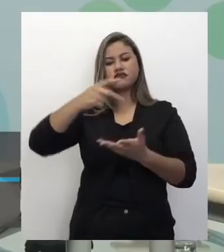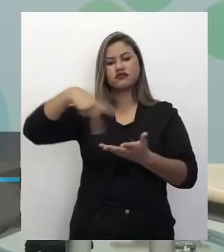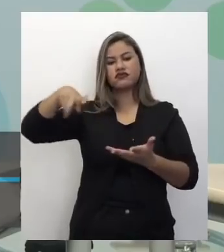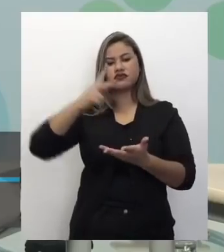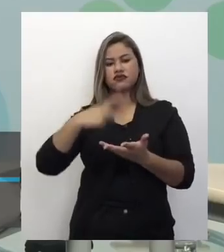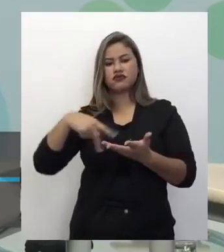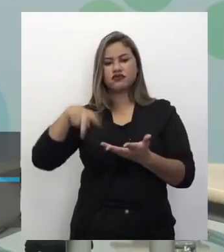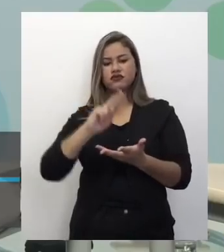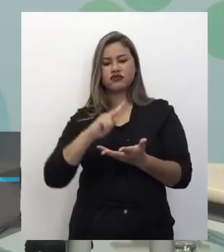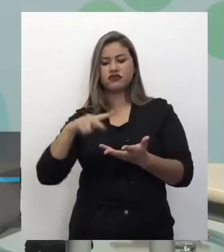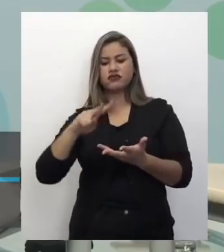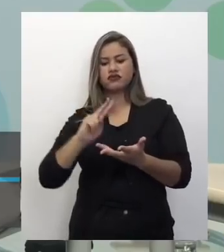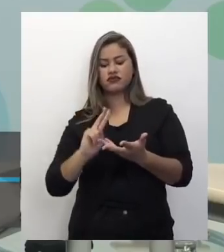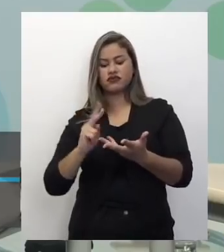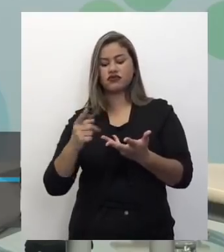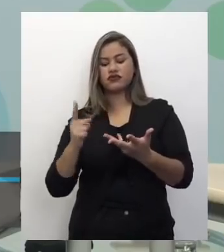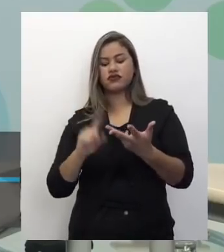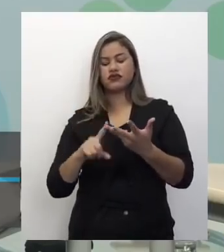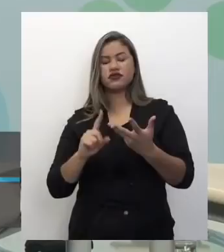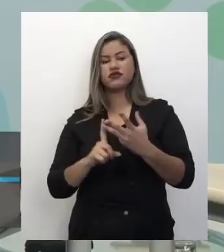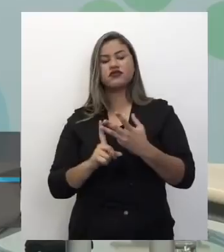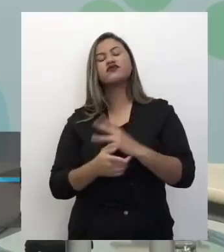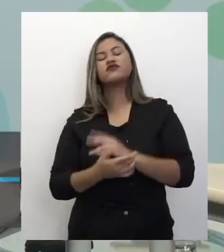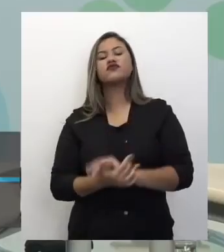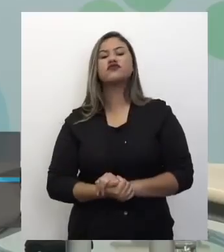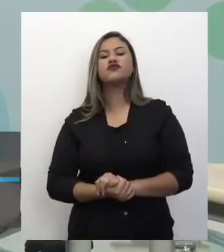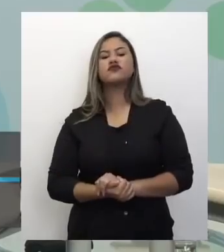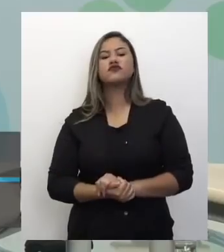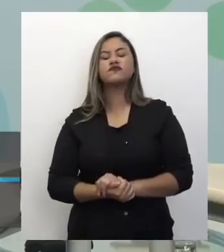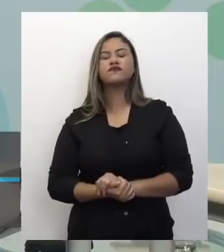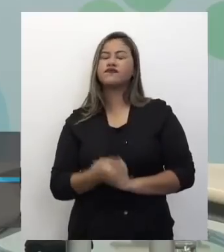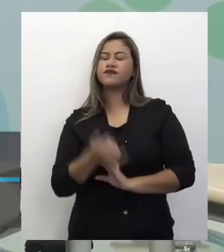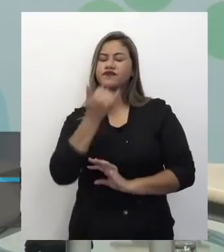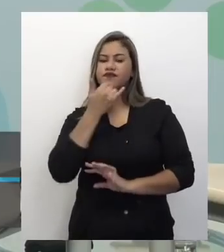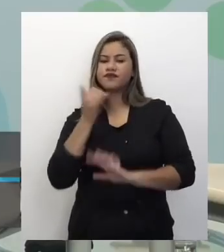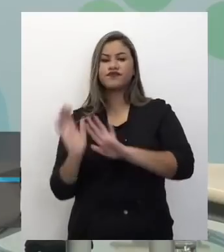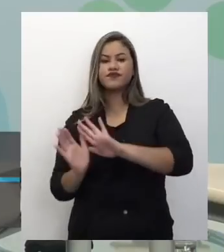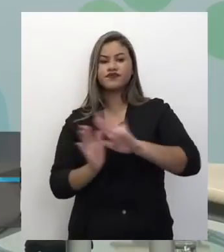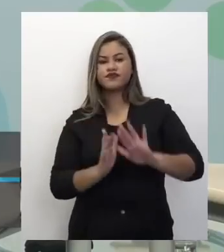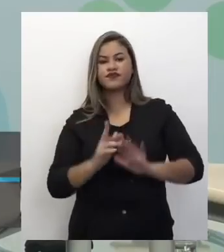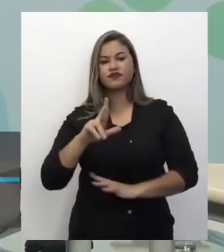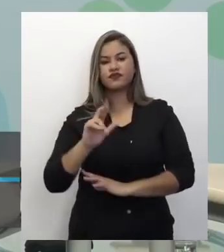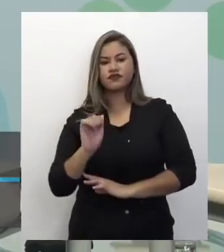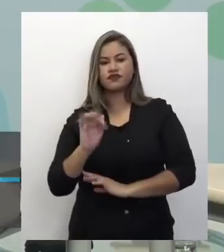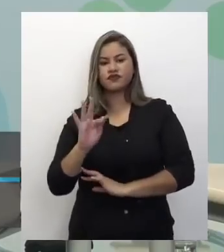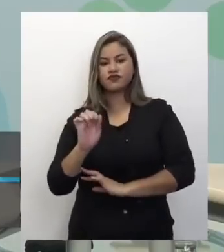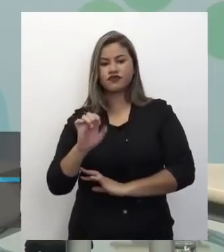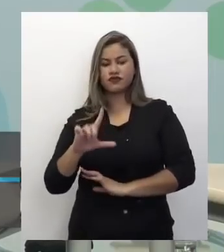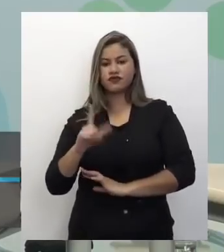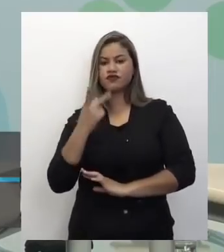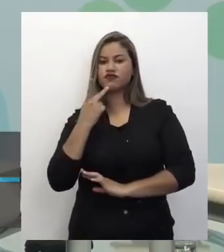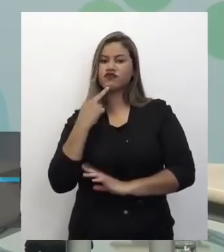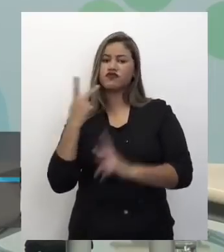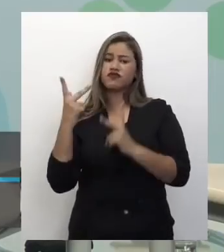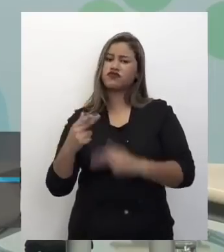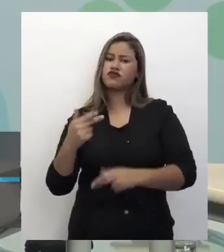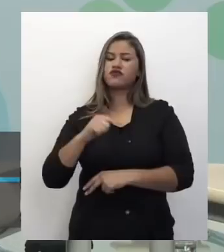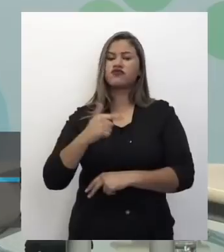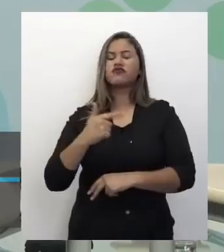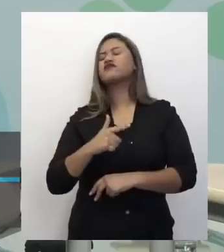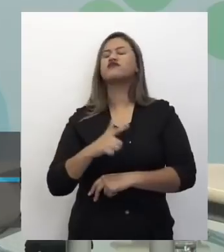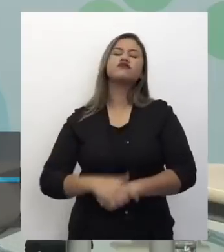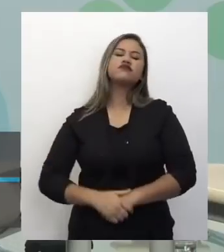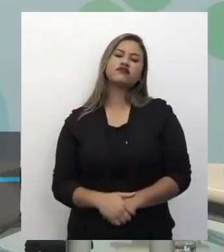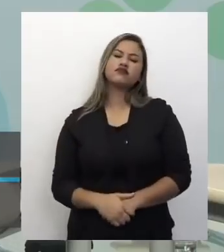só. Vamos ver quem mais. O Rafael. Ele acha que os circos não são iguais e que existe sim mais de um